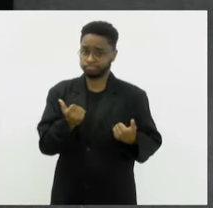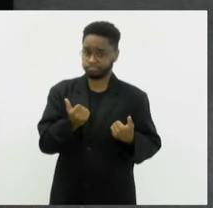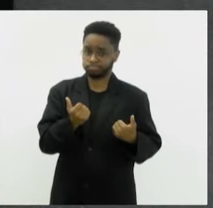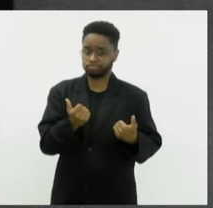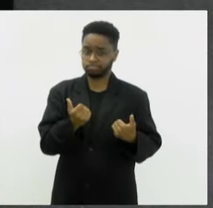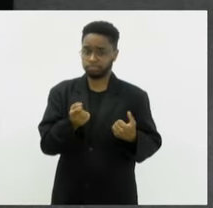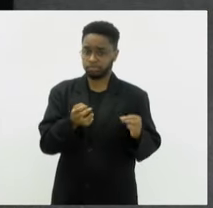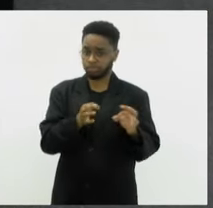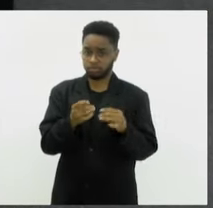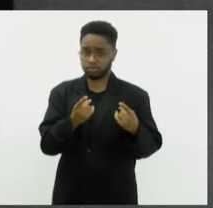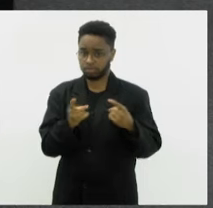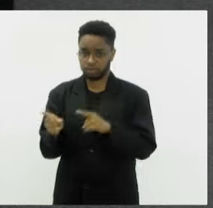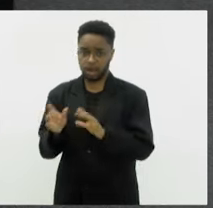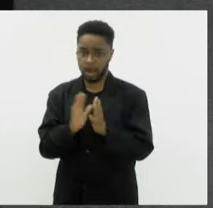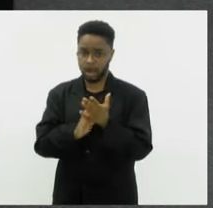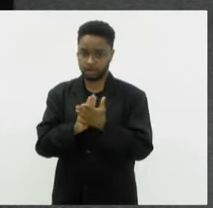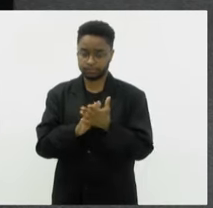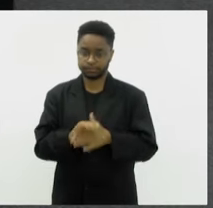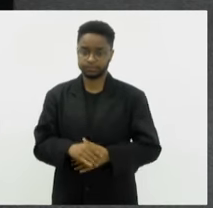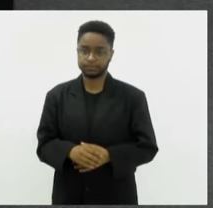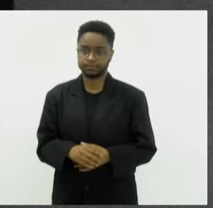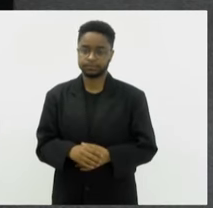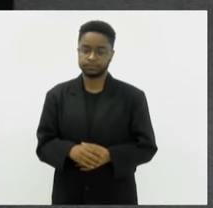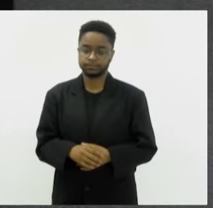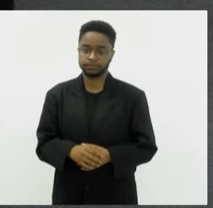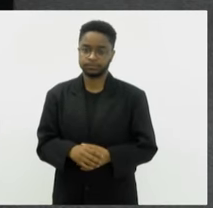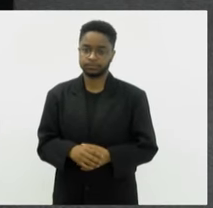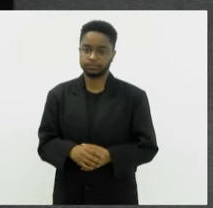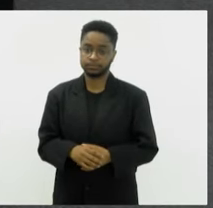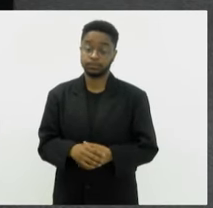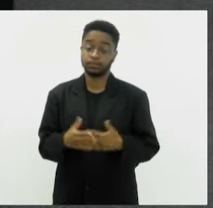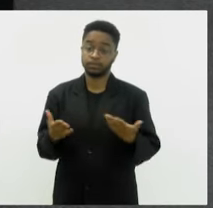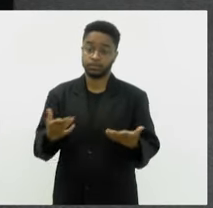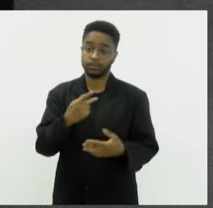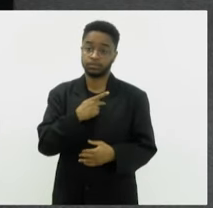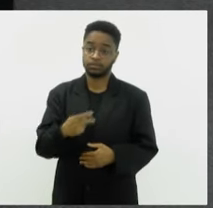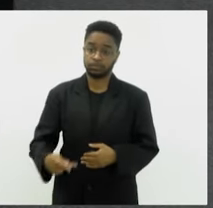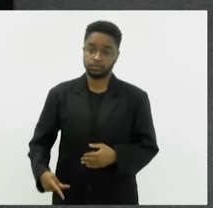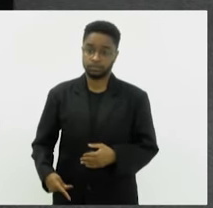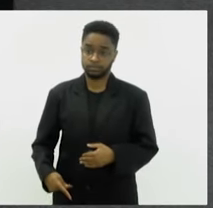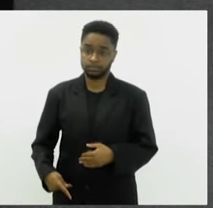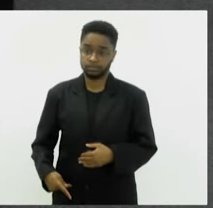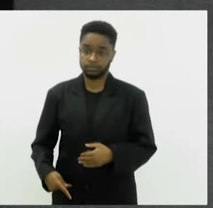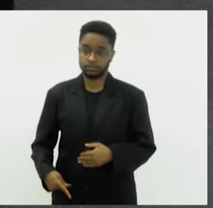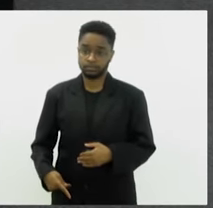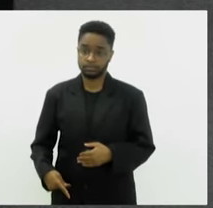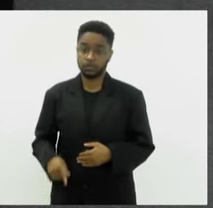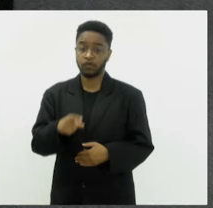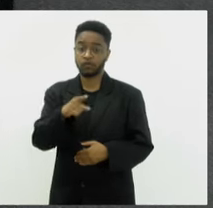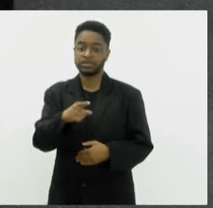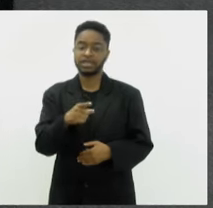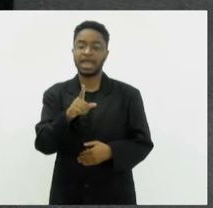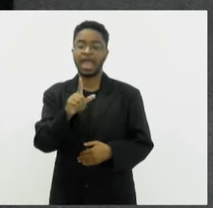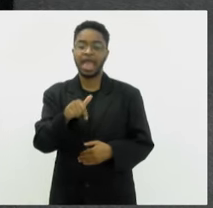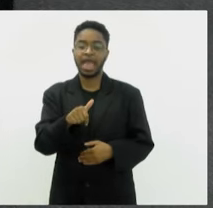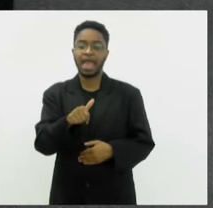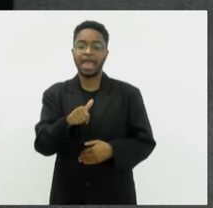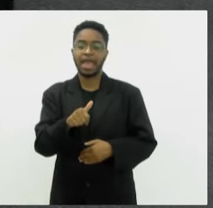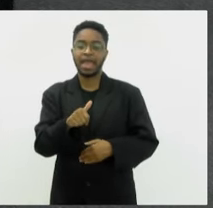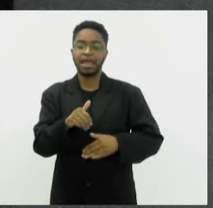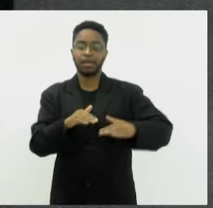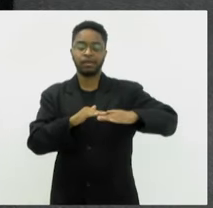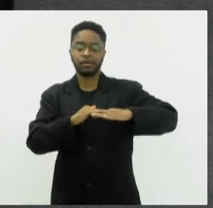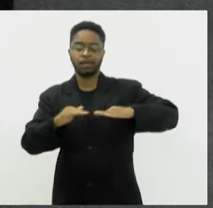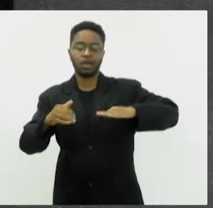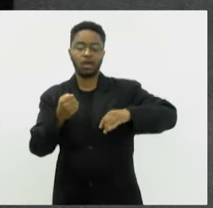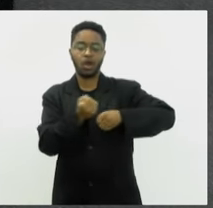Não sou da base nem da subbase. Senhor presidente, o dever... Vossa Excelência é o alicerce. Tá bom. Mas